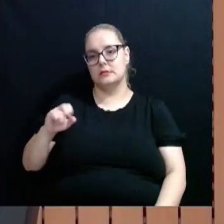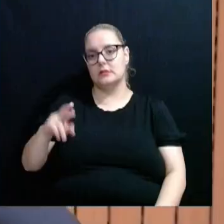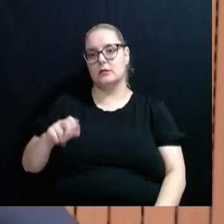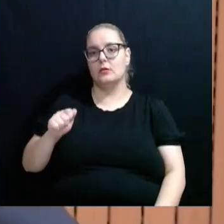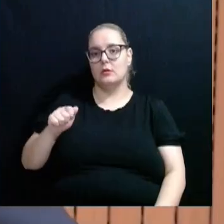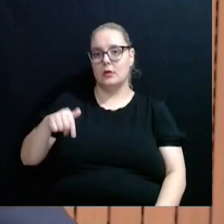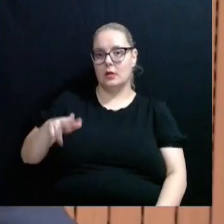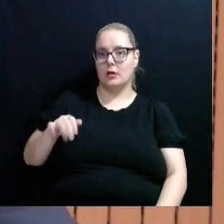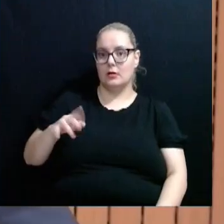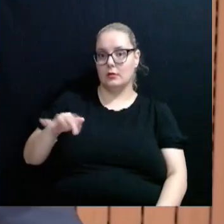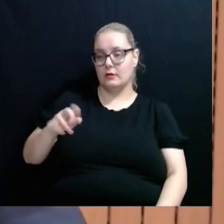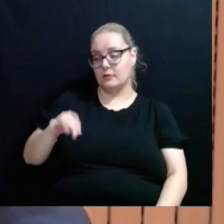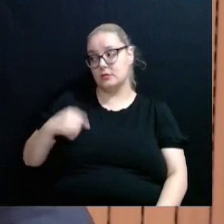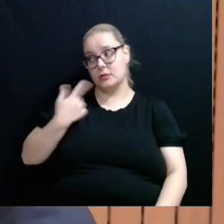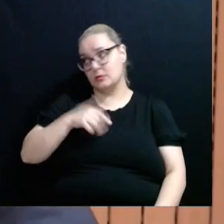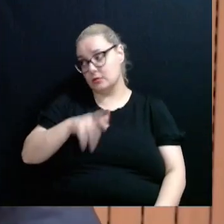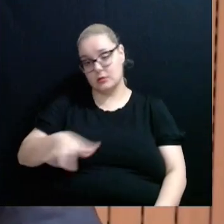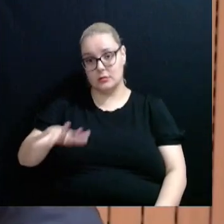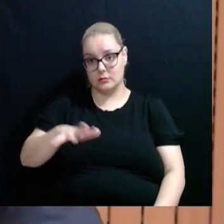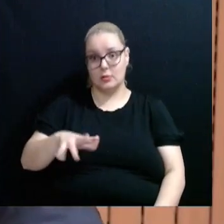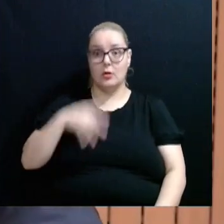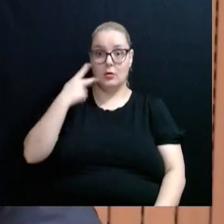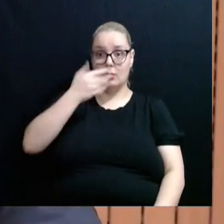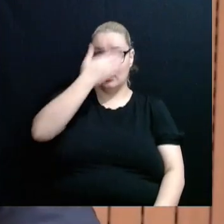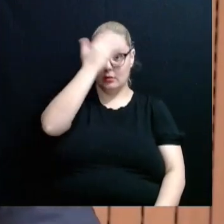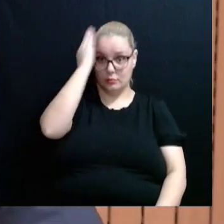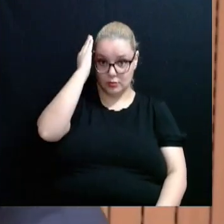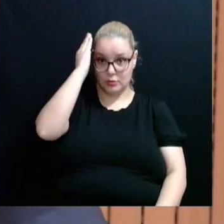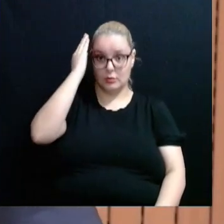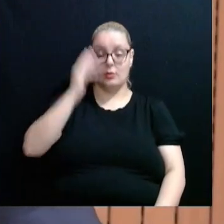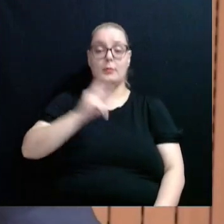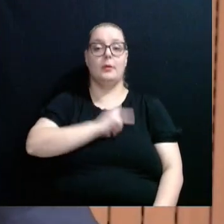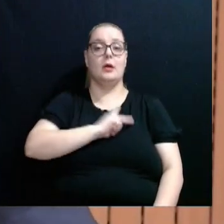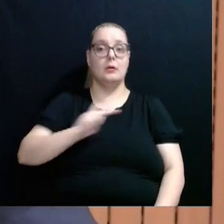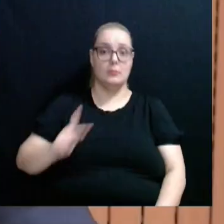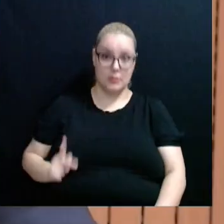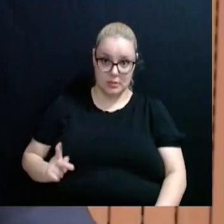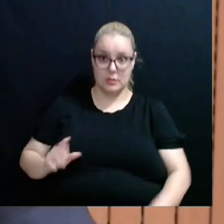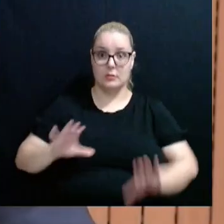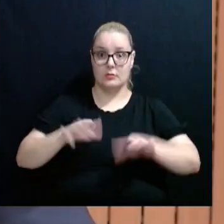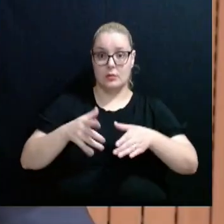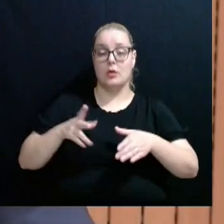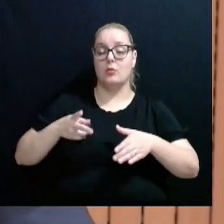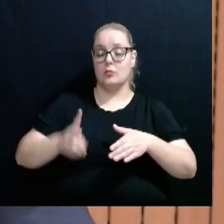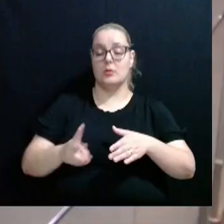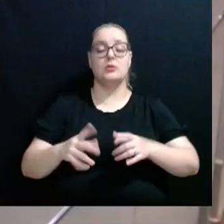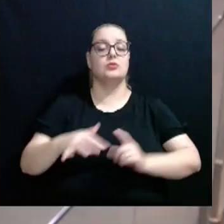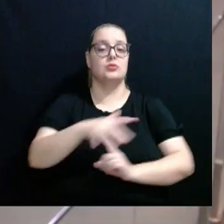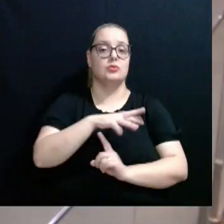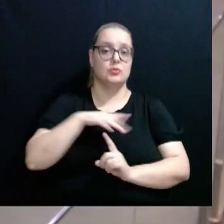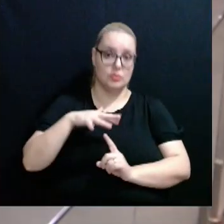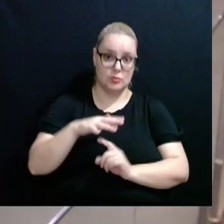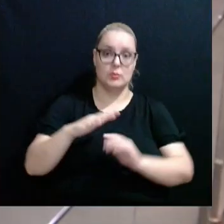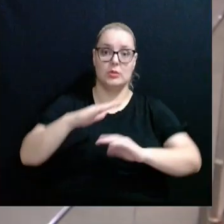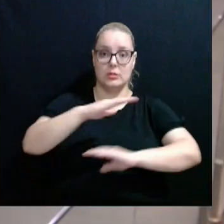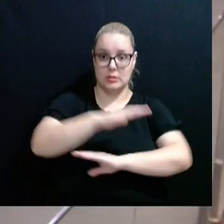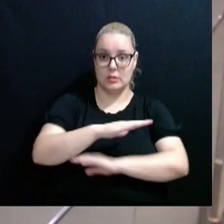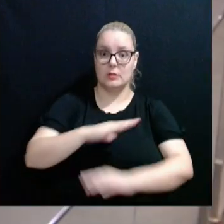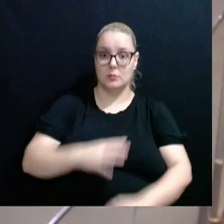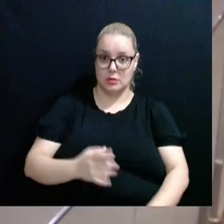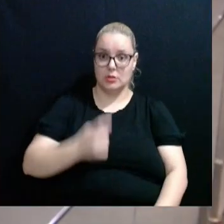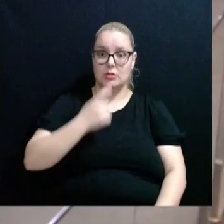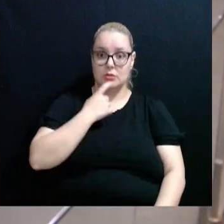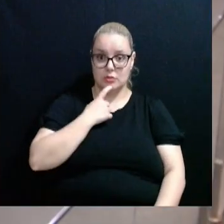região. O vereador Luiz Iabico, presidente da Comissão Permanente de Meio Ambiente da Câmara de Campinas, afirma